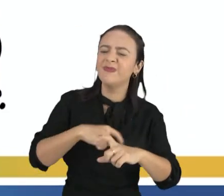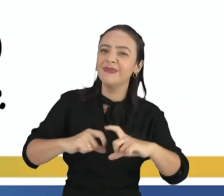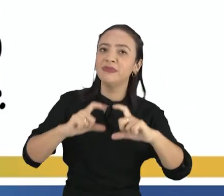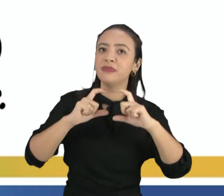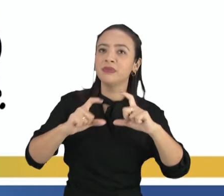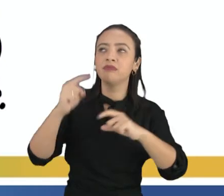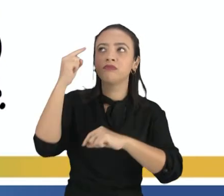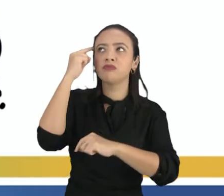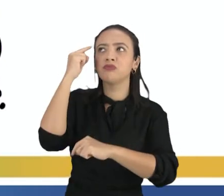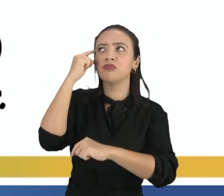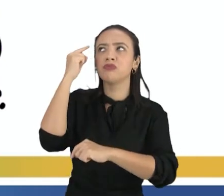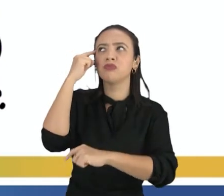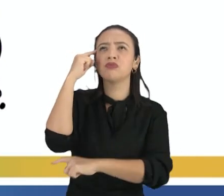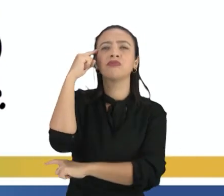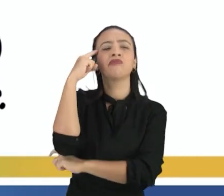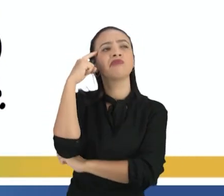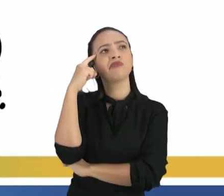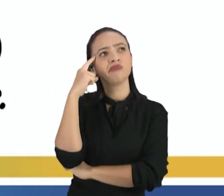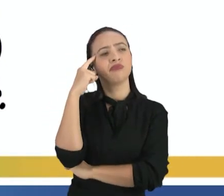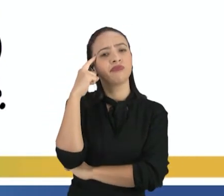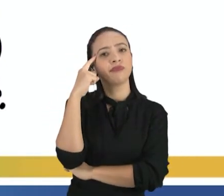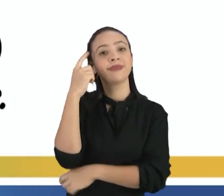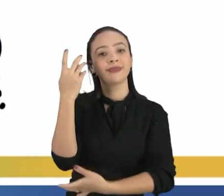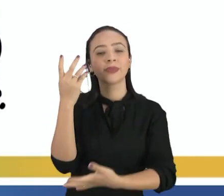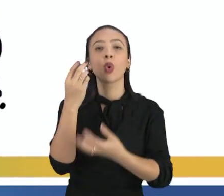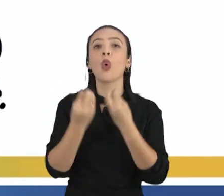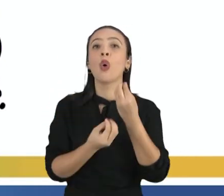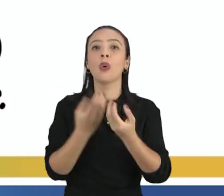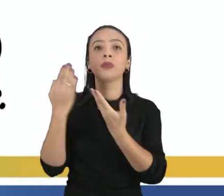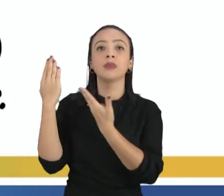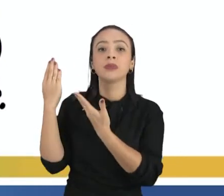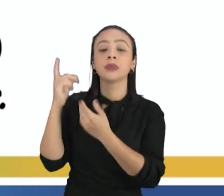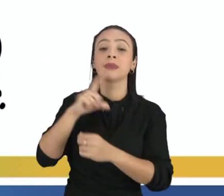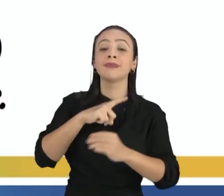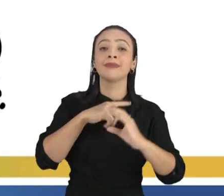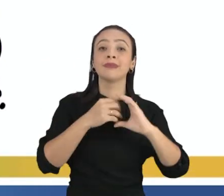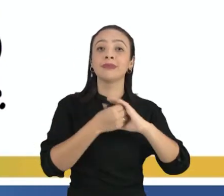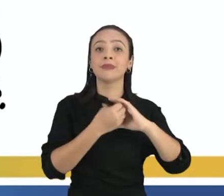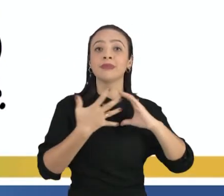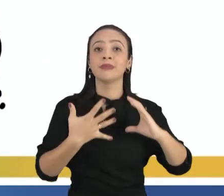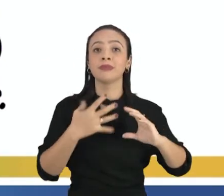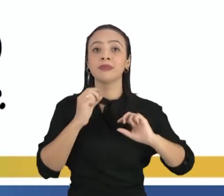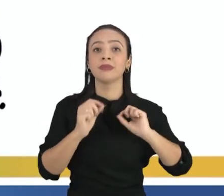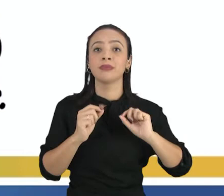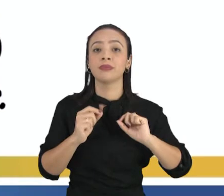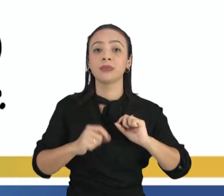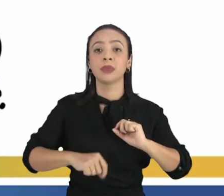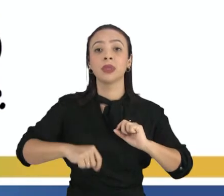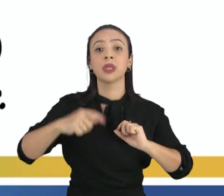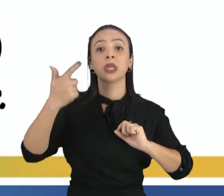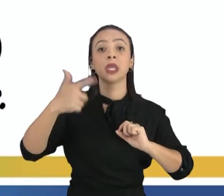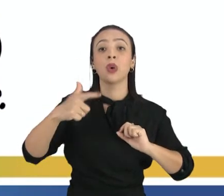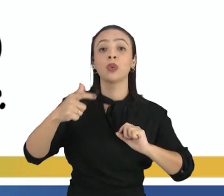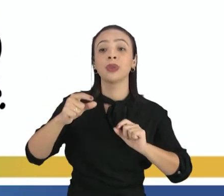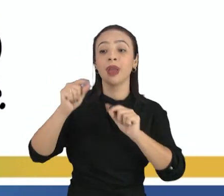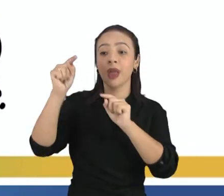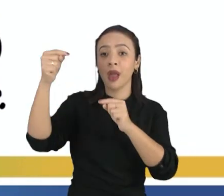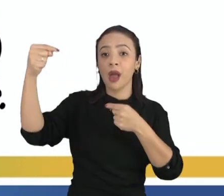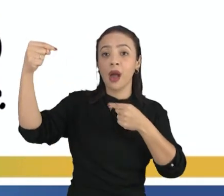o balão de pensamento, que ele vai ser caracterizado não pelo apêndice,